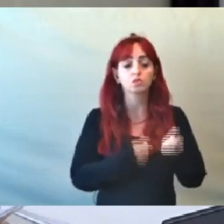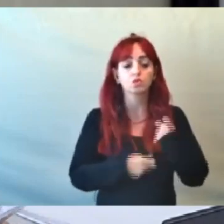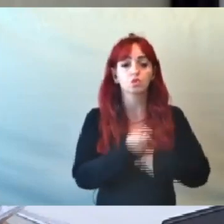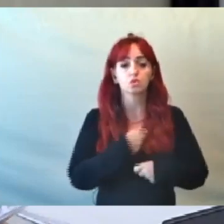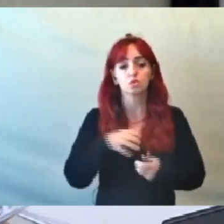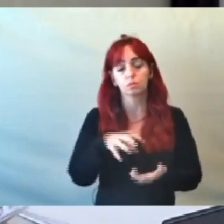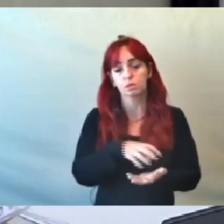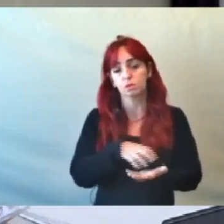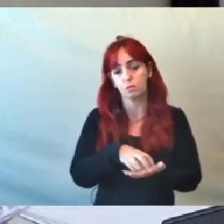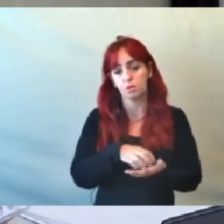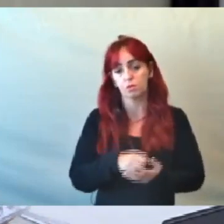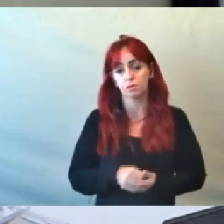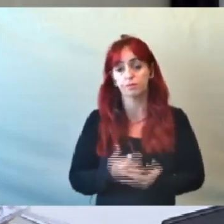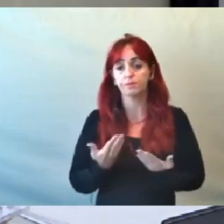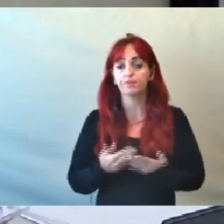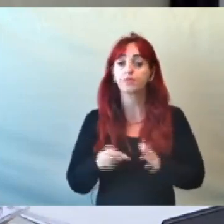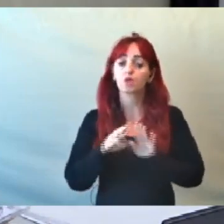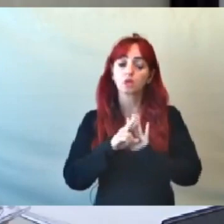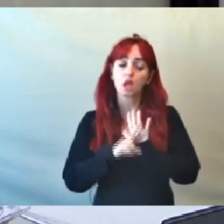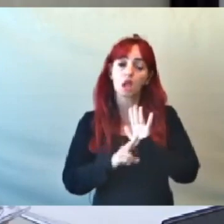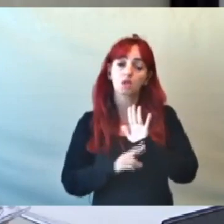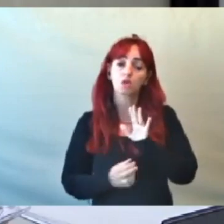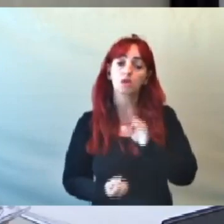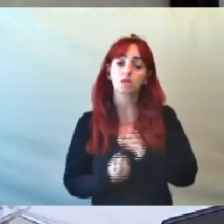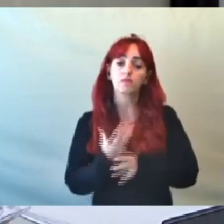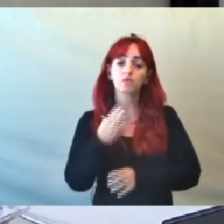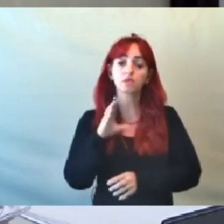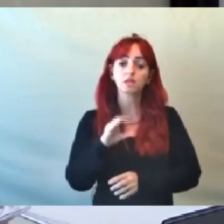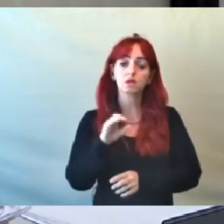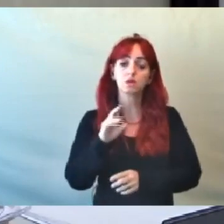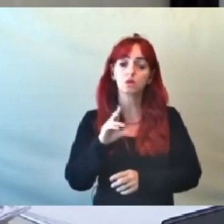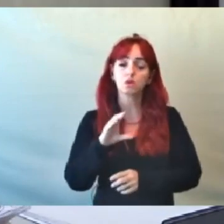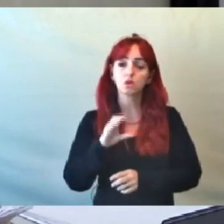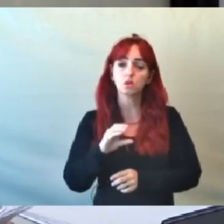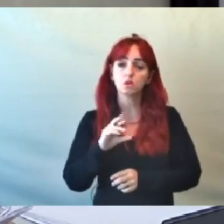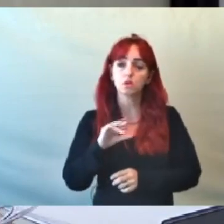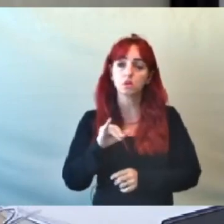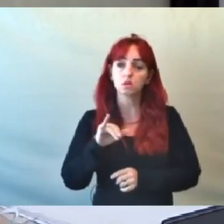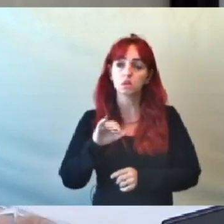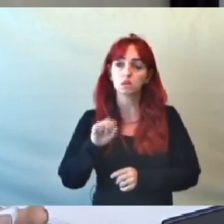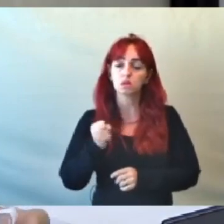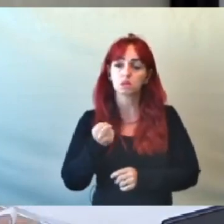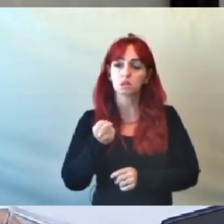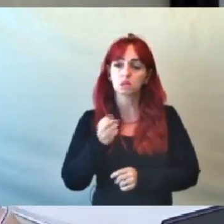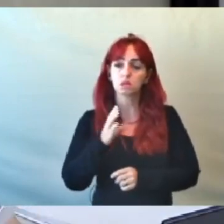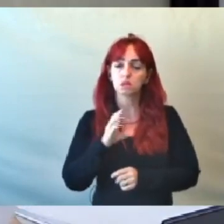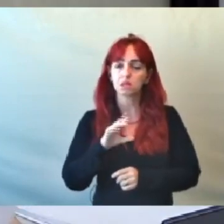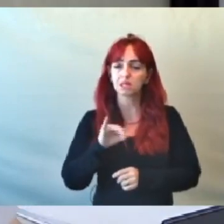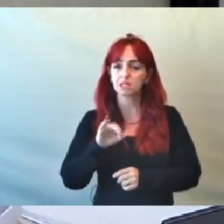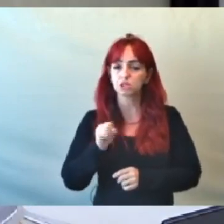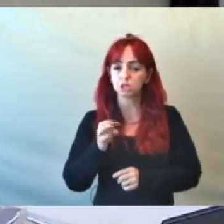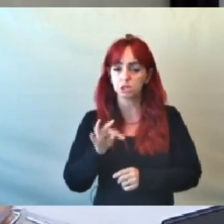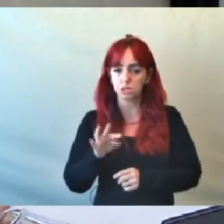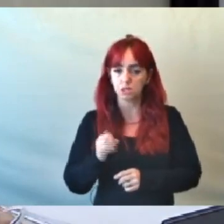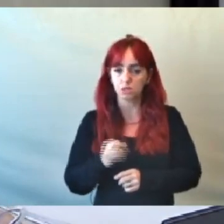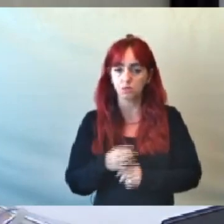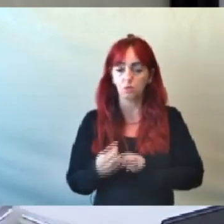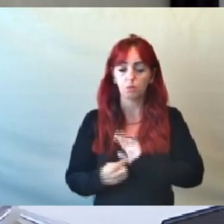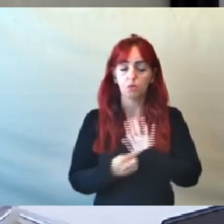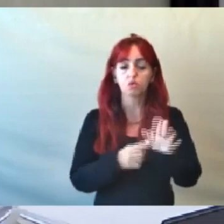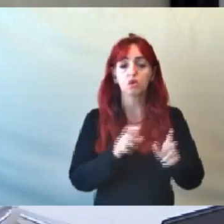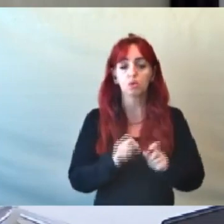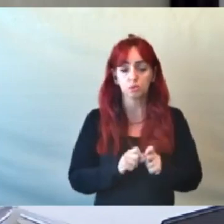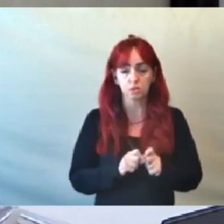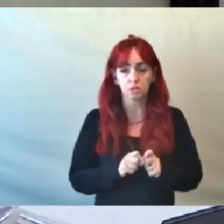da Fundação Cristiano Antônio, apontou que, para avaliação qualitativa, quanto às técnicas e ações potenciais de emprego na Lagoa da Pampulha, quadro